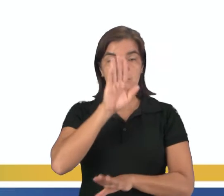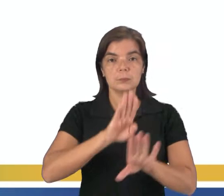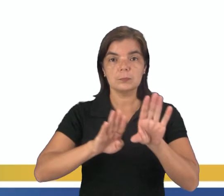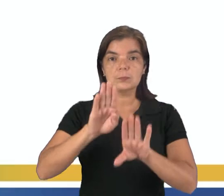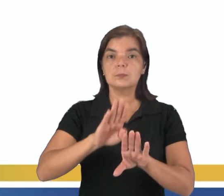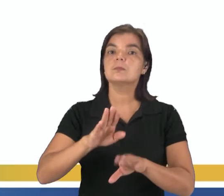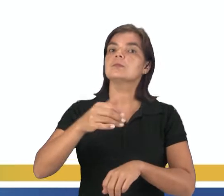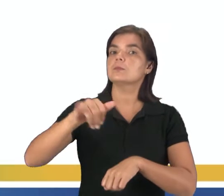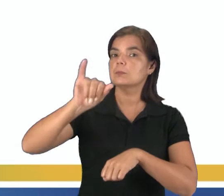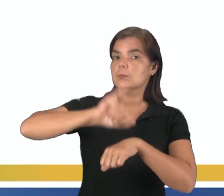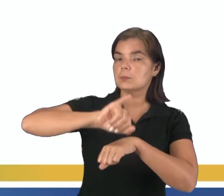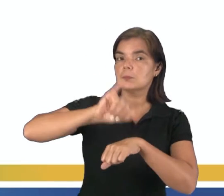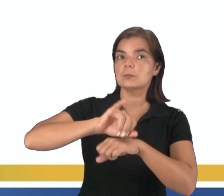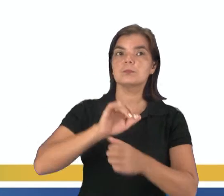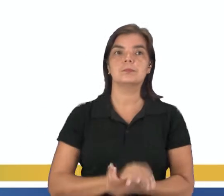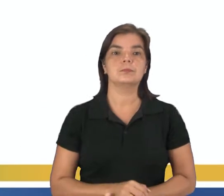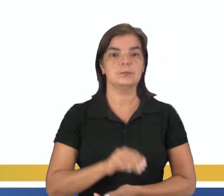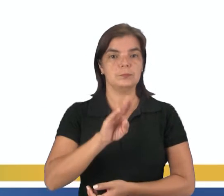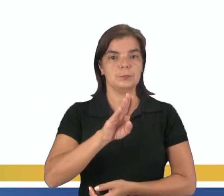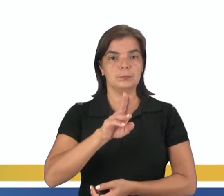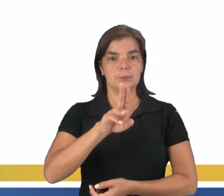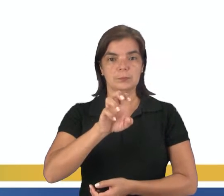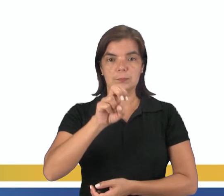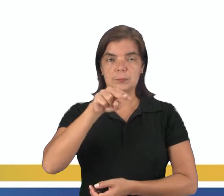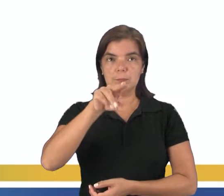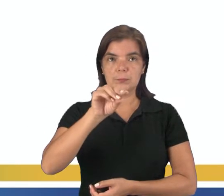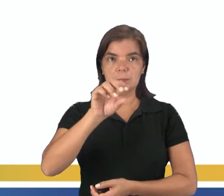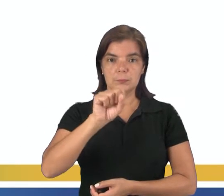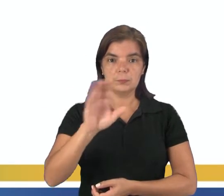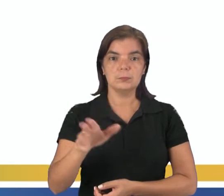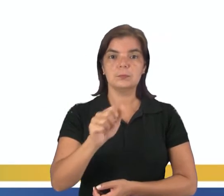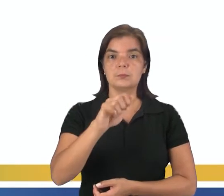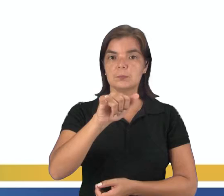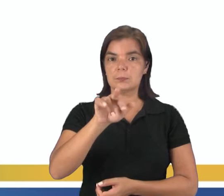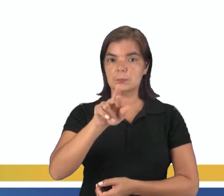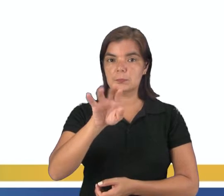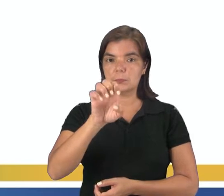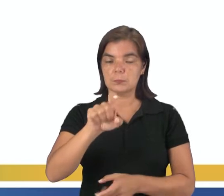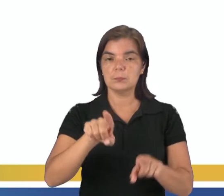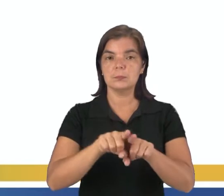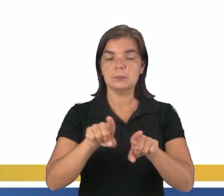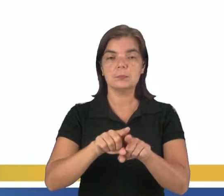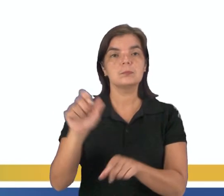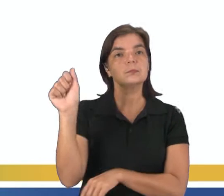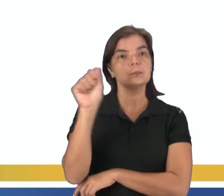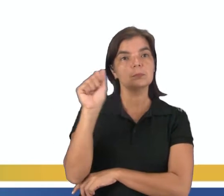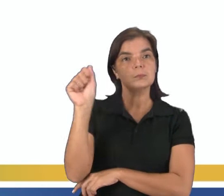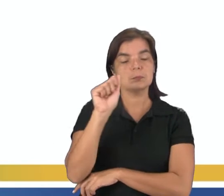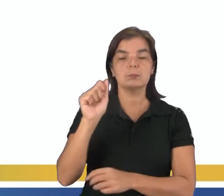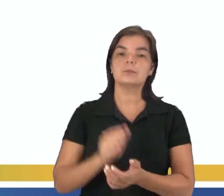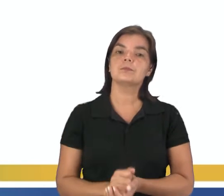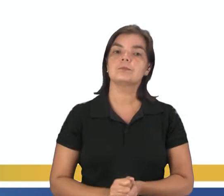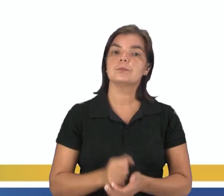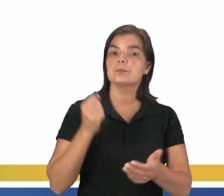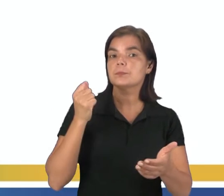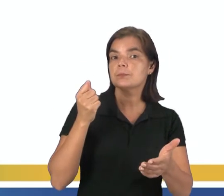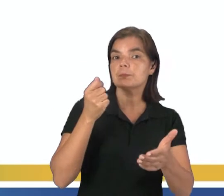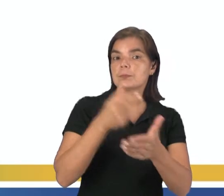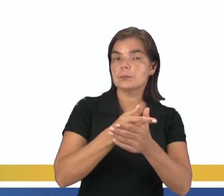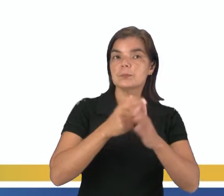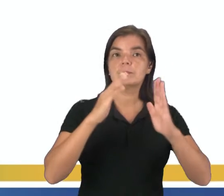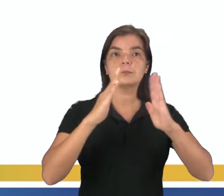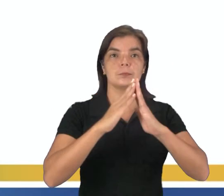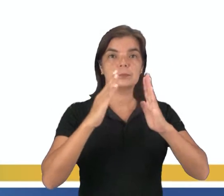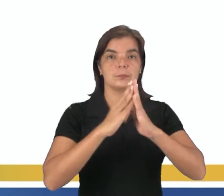são: Buenos Aires es la de Argentina. La casa que compré representou